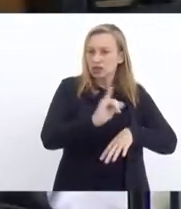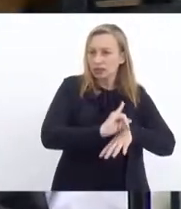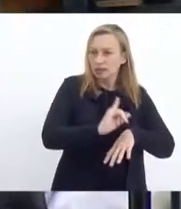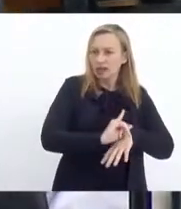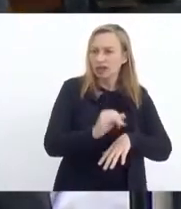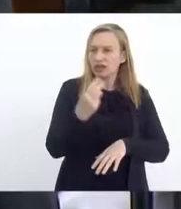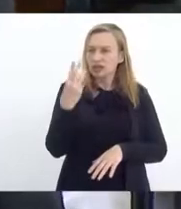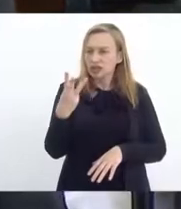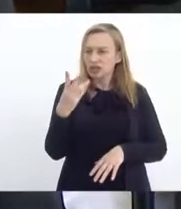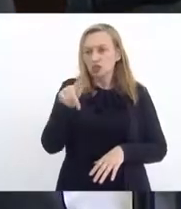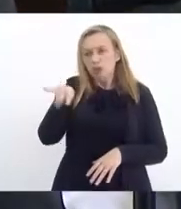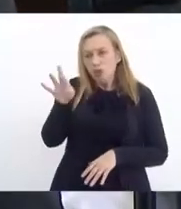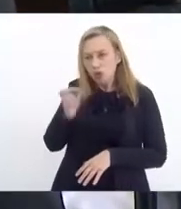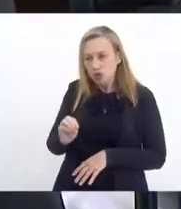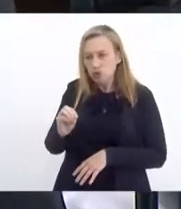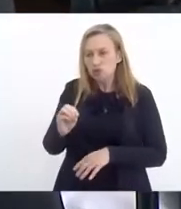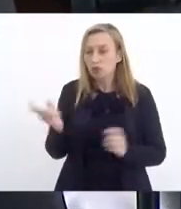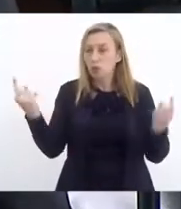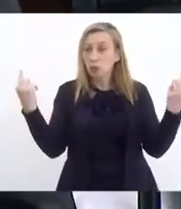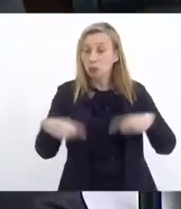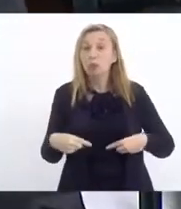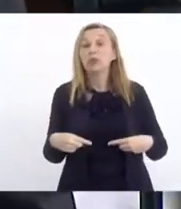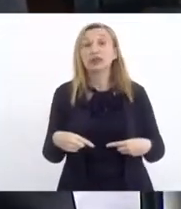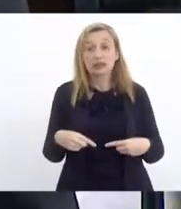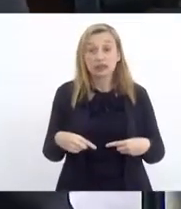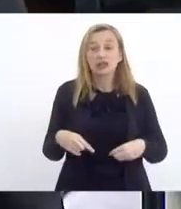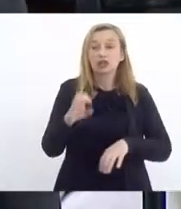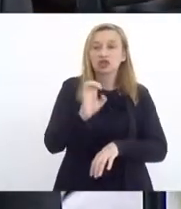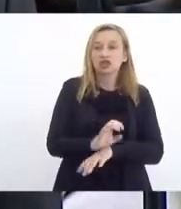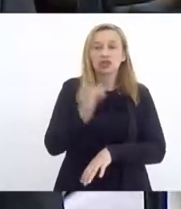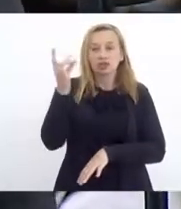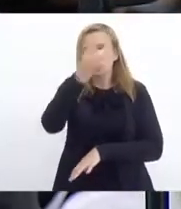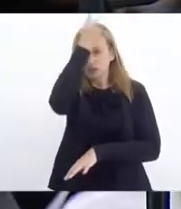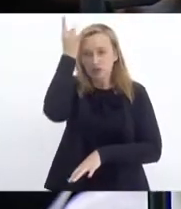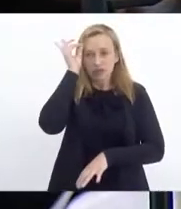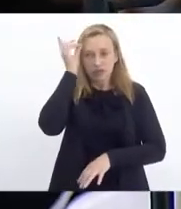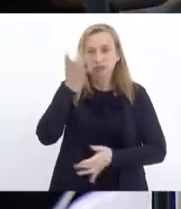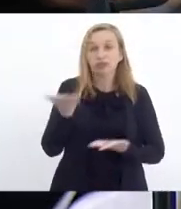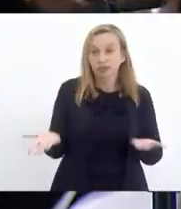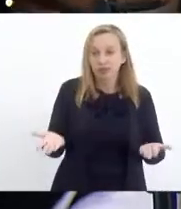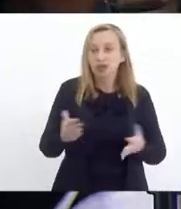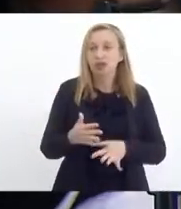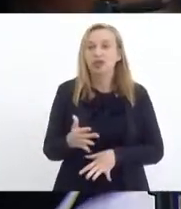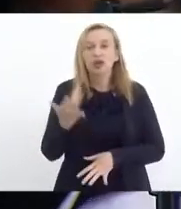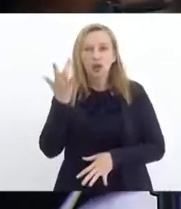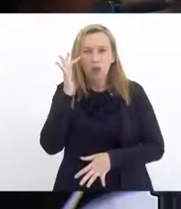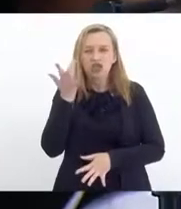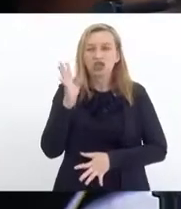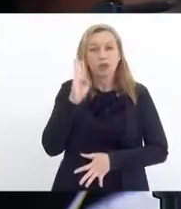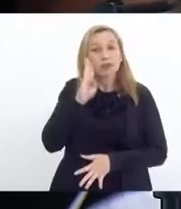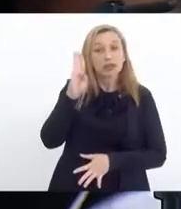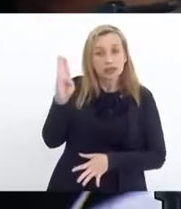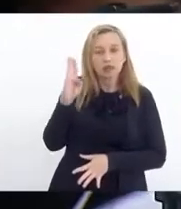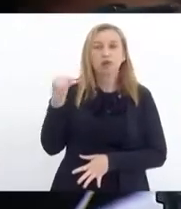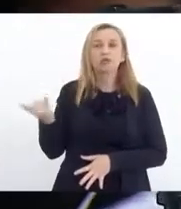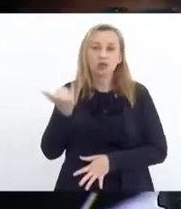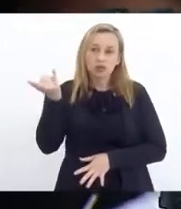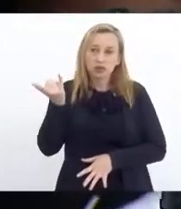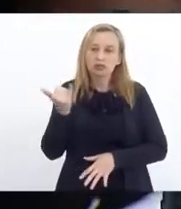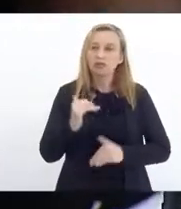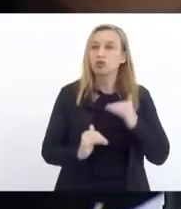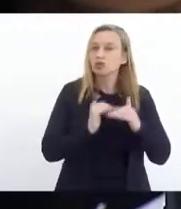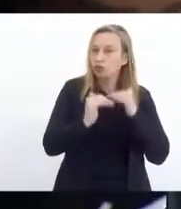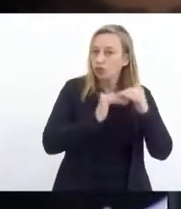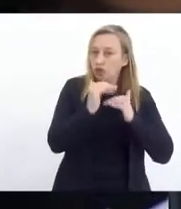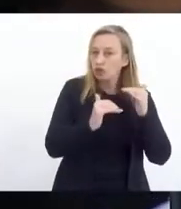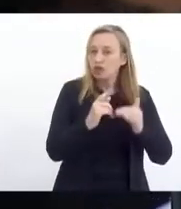três portos, tornando competitiva com o Estado do Espírito Santo. Acho que isso é de fundamental importância para o